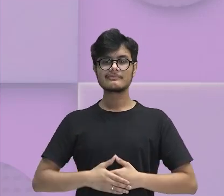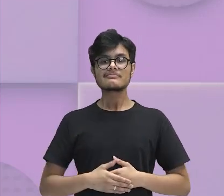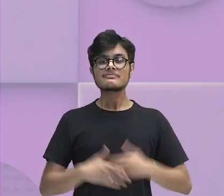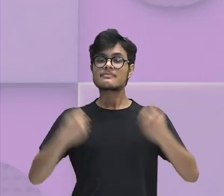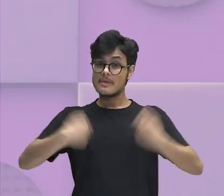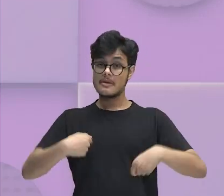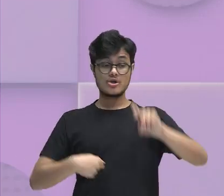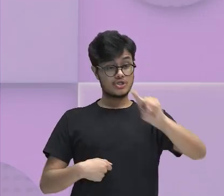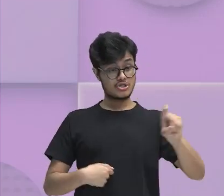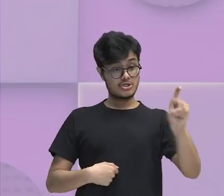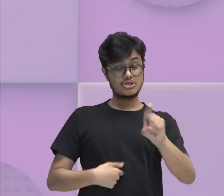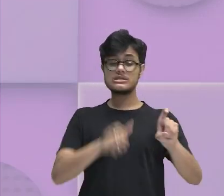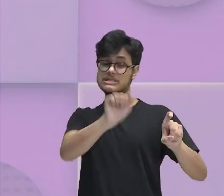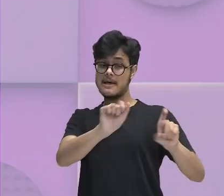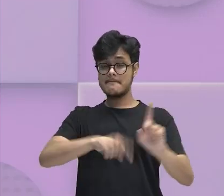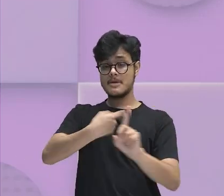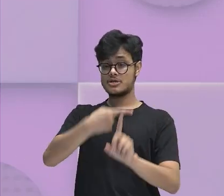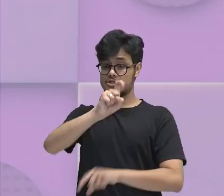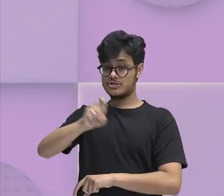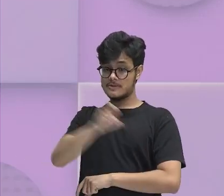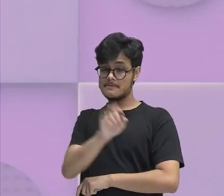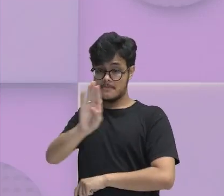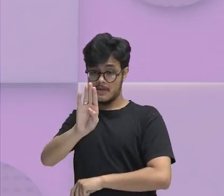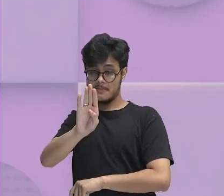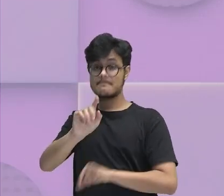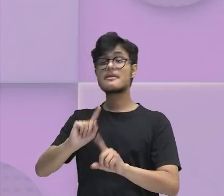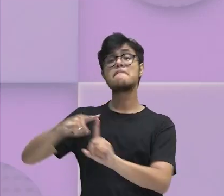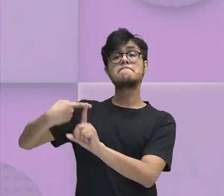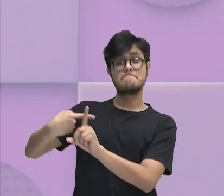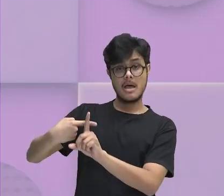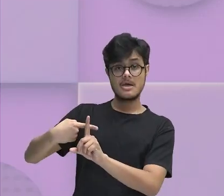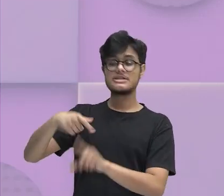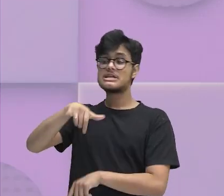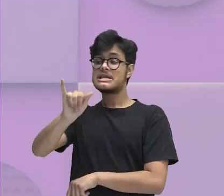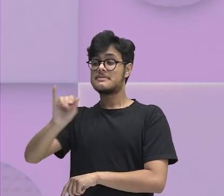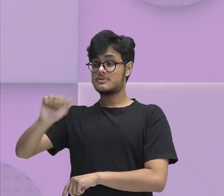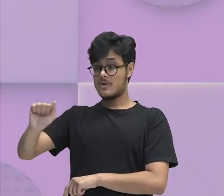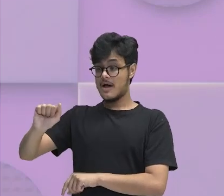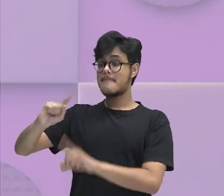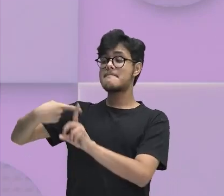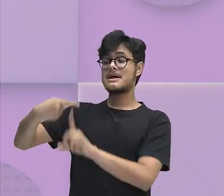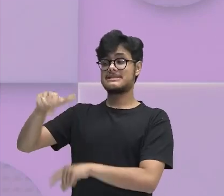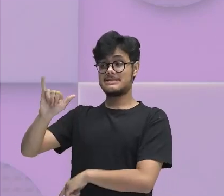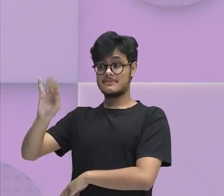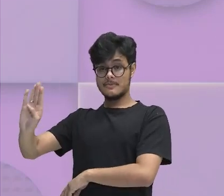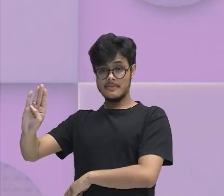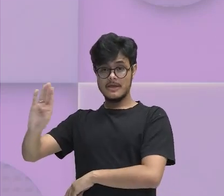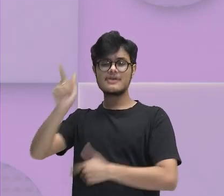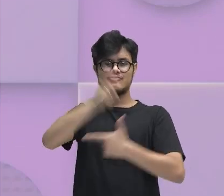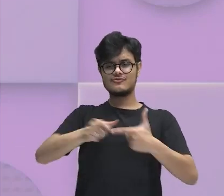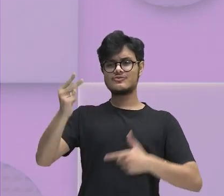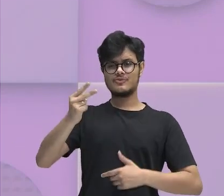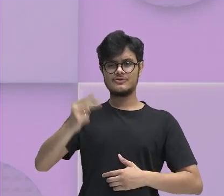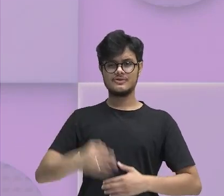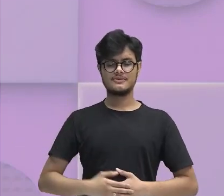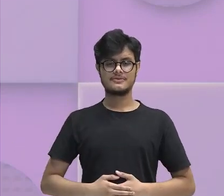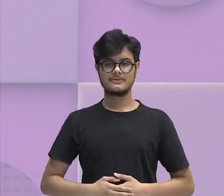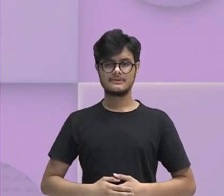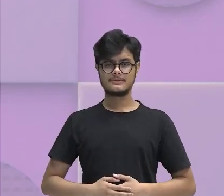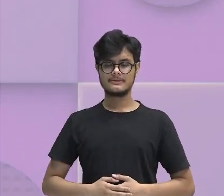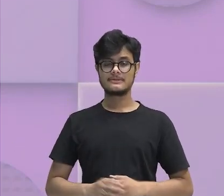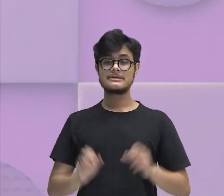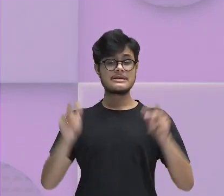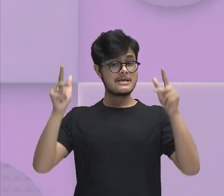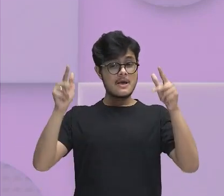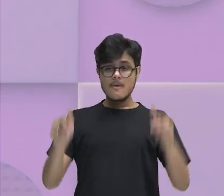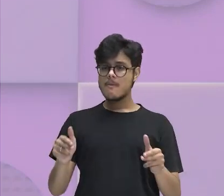Vou somar o x de uma coordenada com o x da outra coordenada, dividir por 2. Da mesma forma,